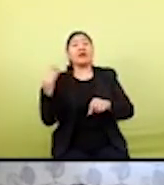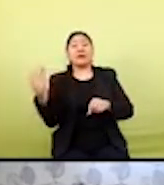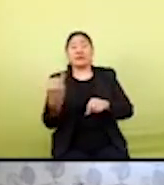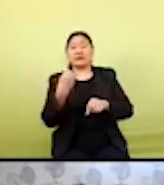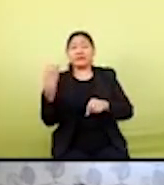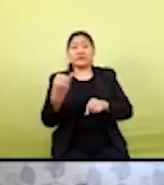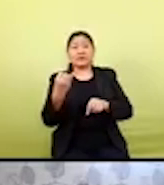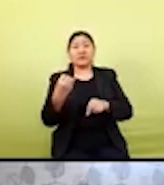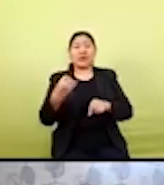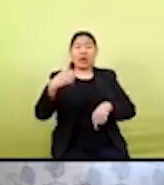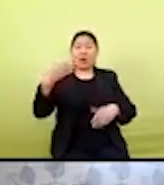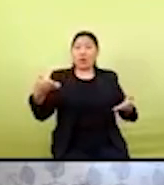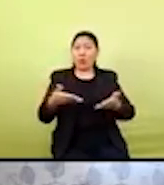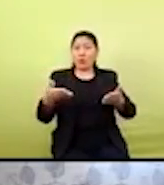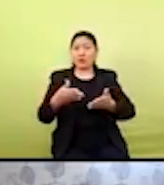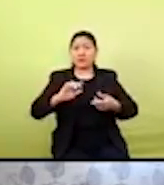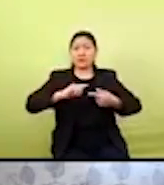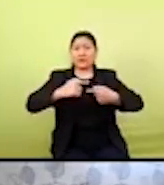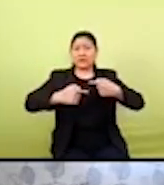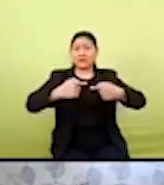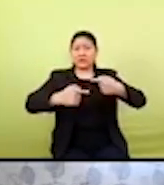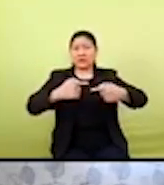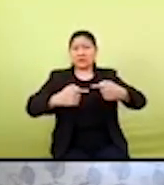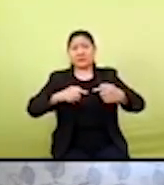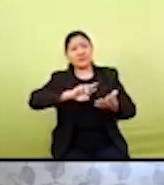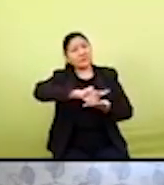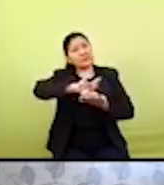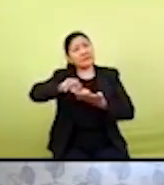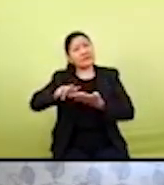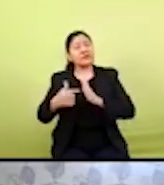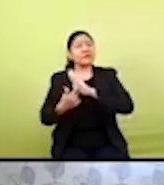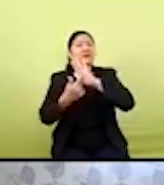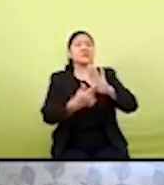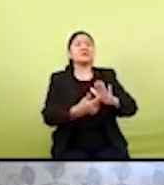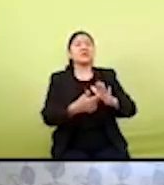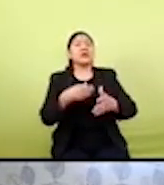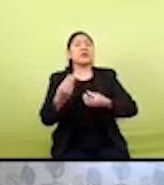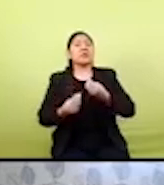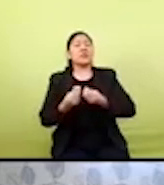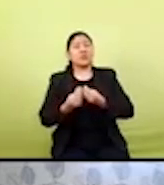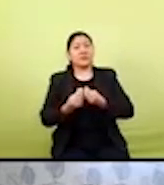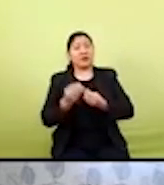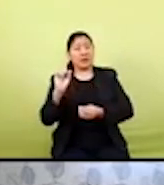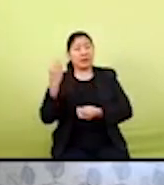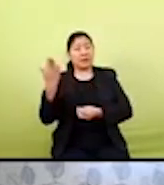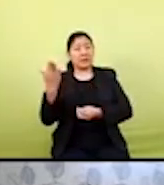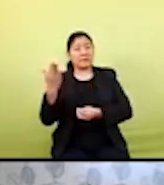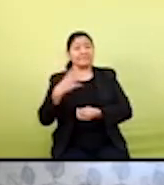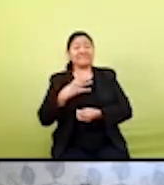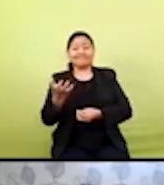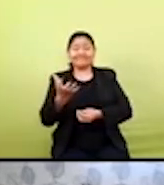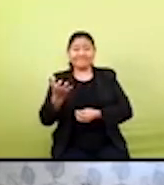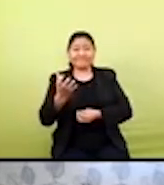dessa geração, das próximas gerações, né, e reduzir a médio prazo. A gente não está